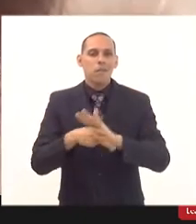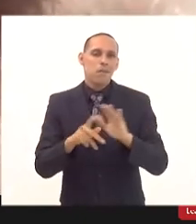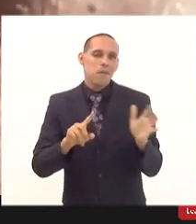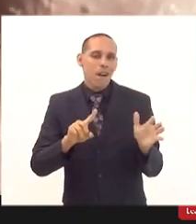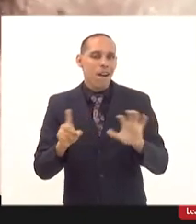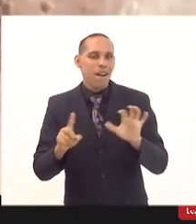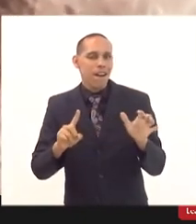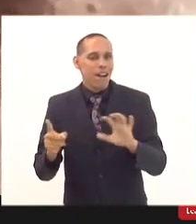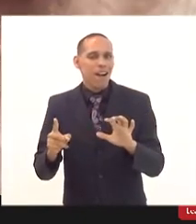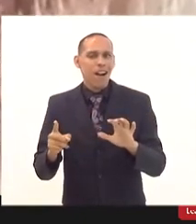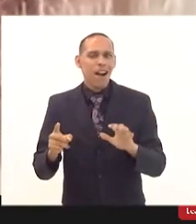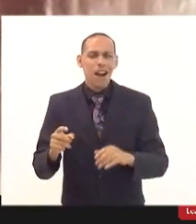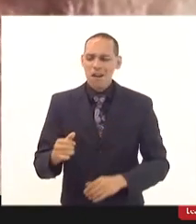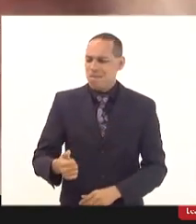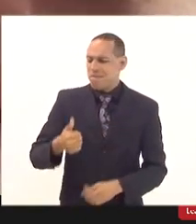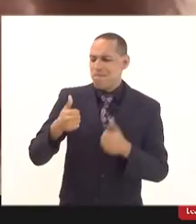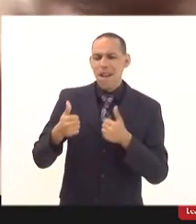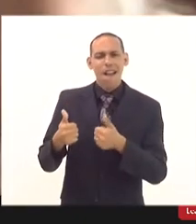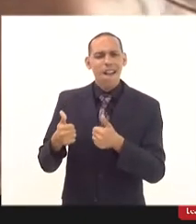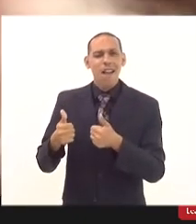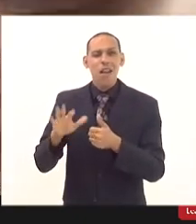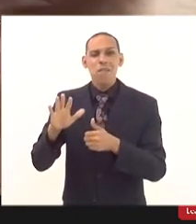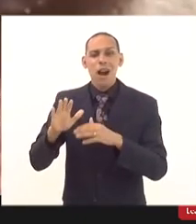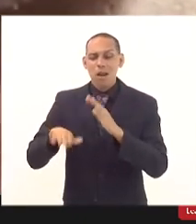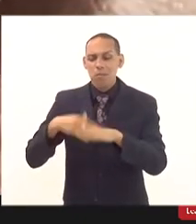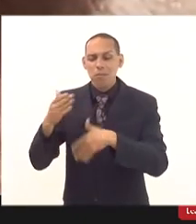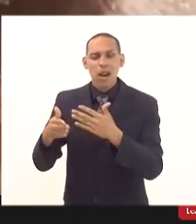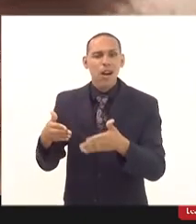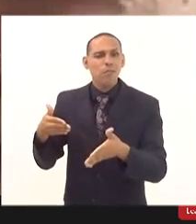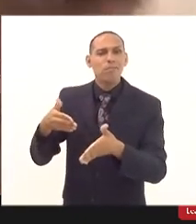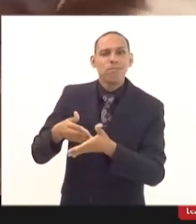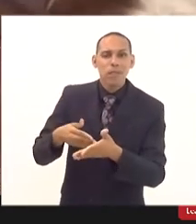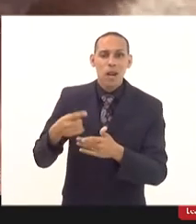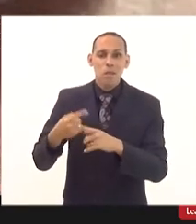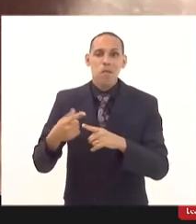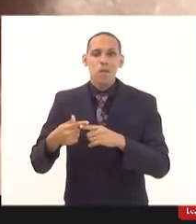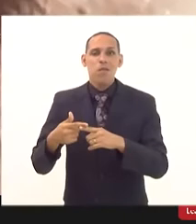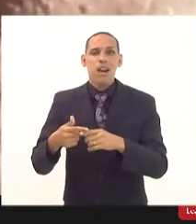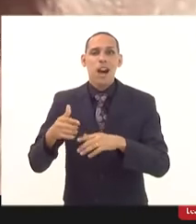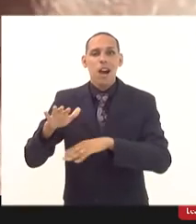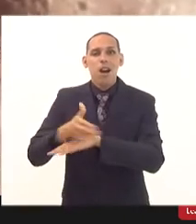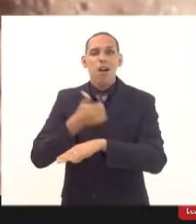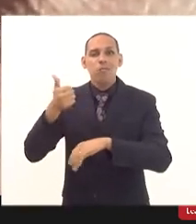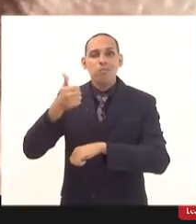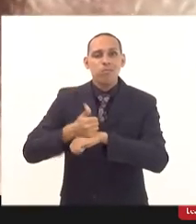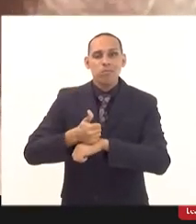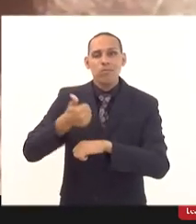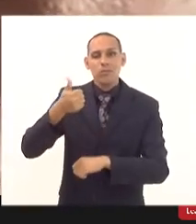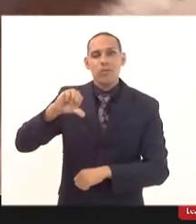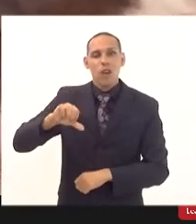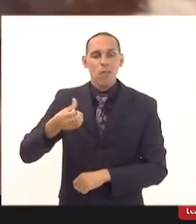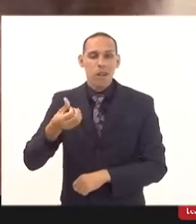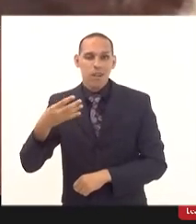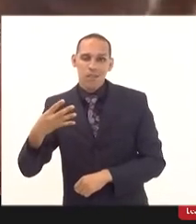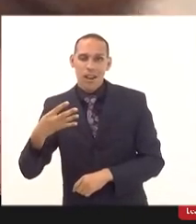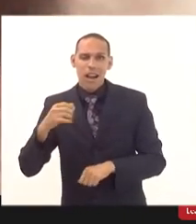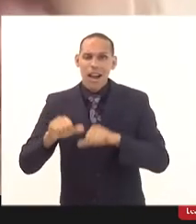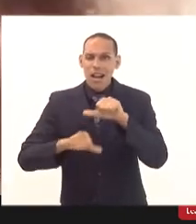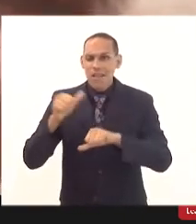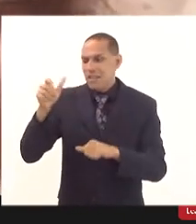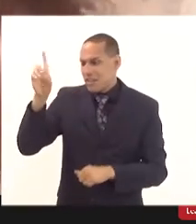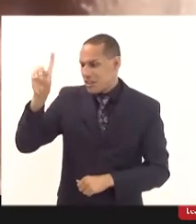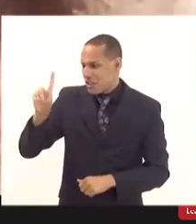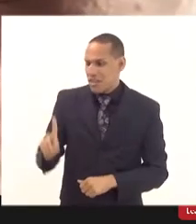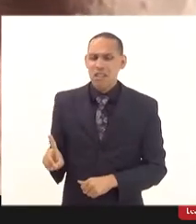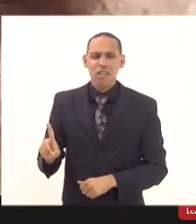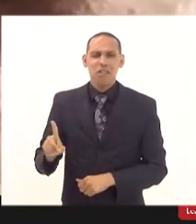incluindo a autoestima foi interrompido pelo golpe de 64 na rádio golpe dá início a era dos diretores de medíocres